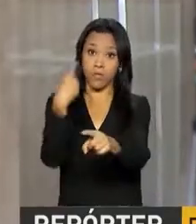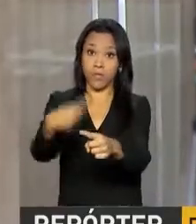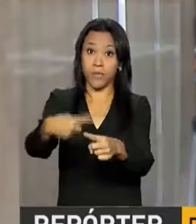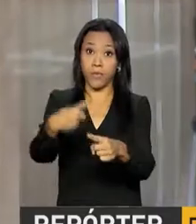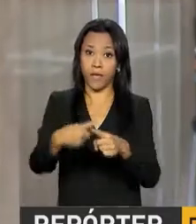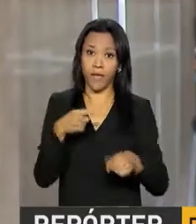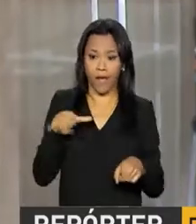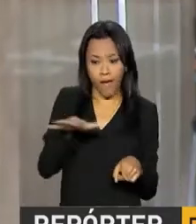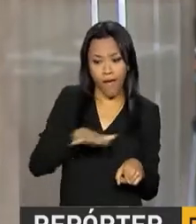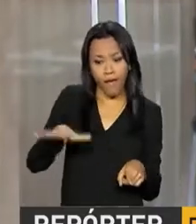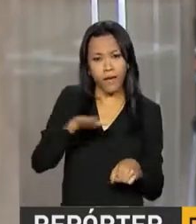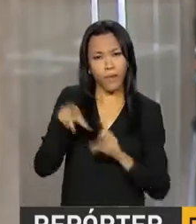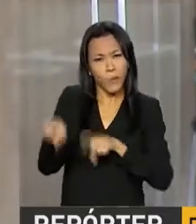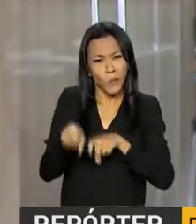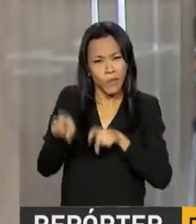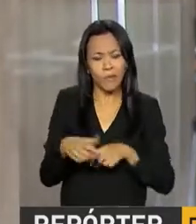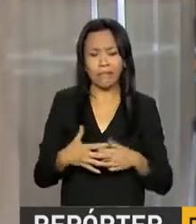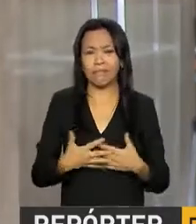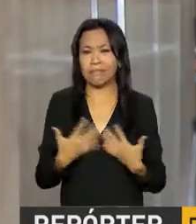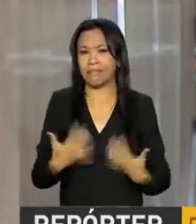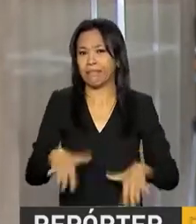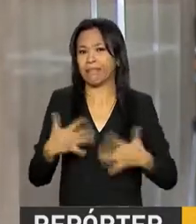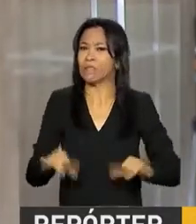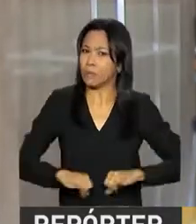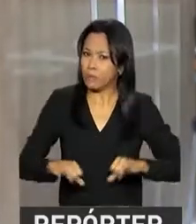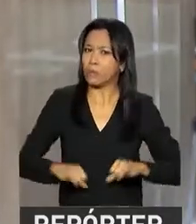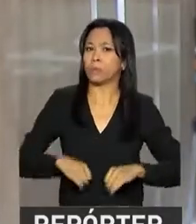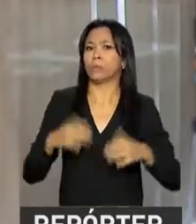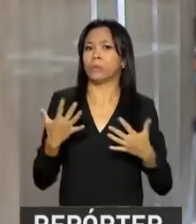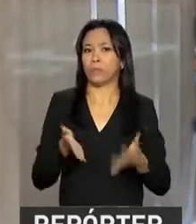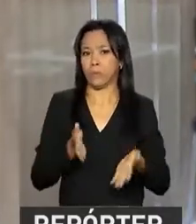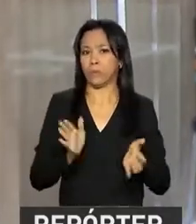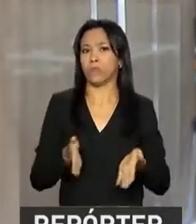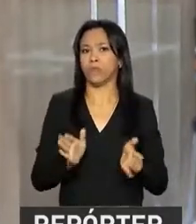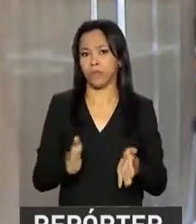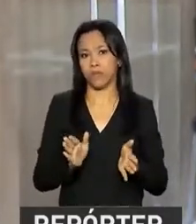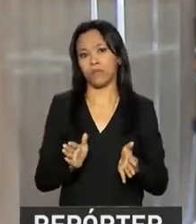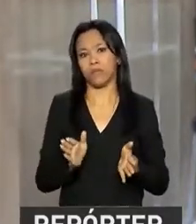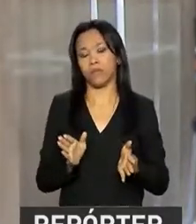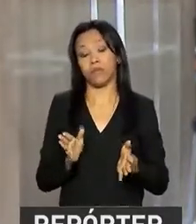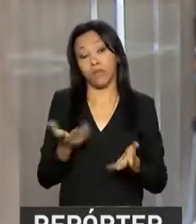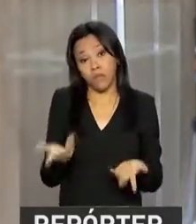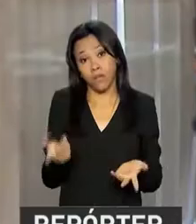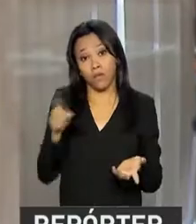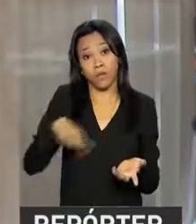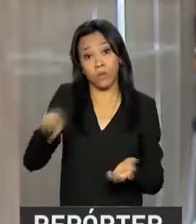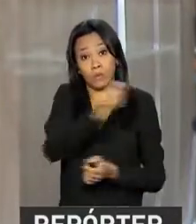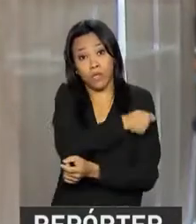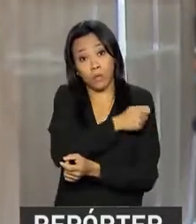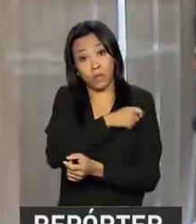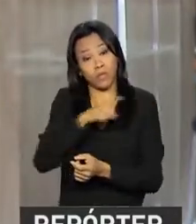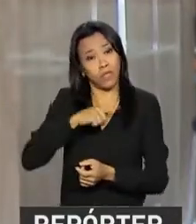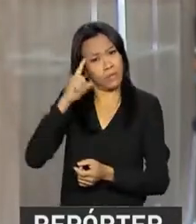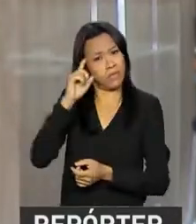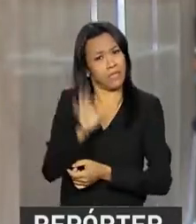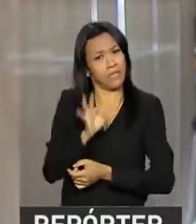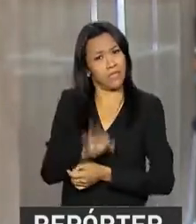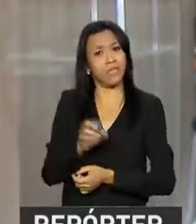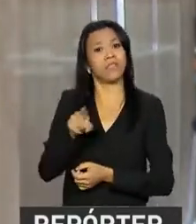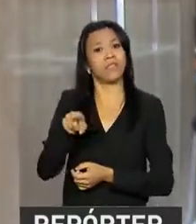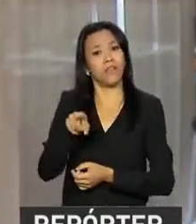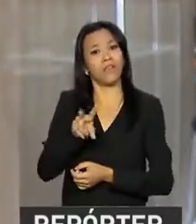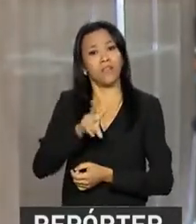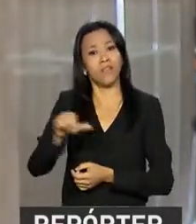área da zona rural ela já é bastante afetada, assim, né? Então, os alunos, eu tenho certeza absoluta que para